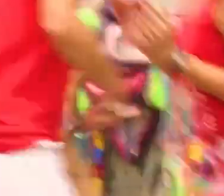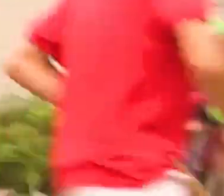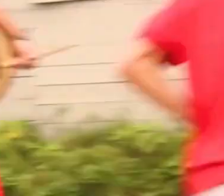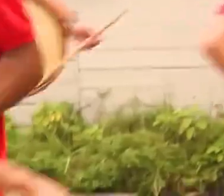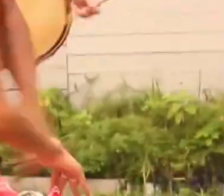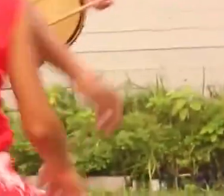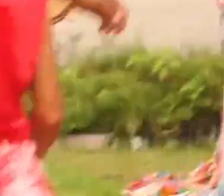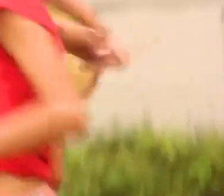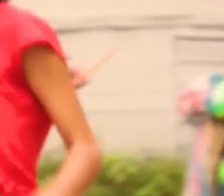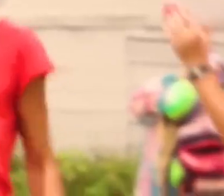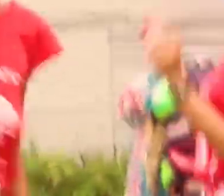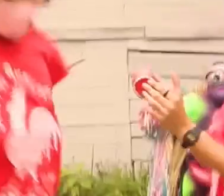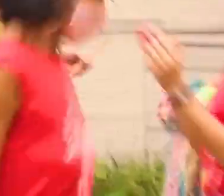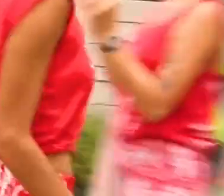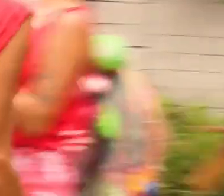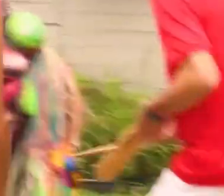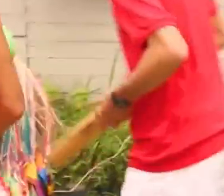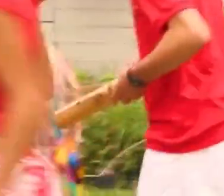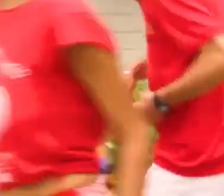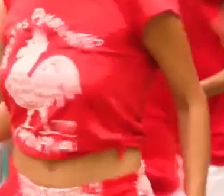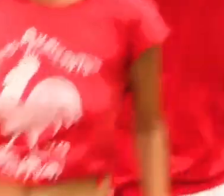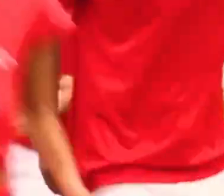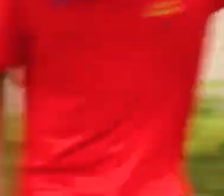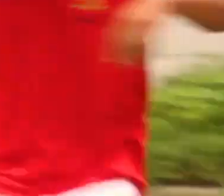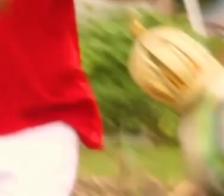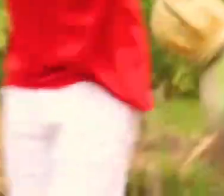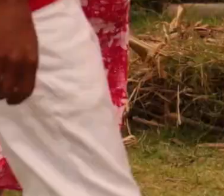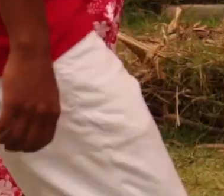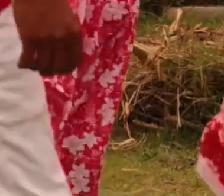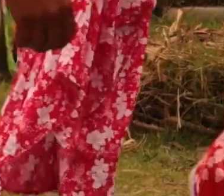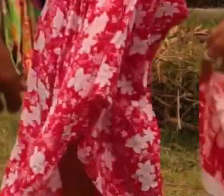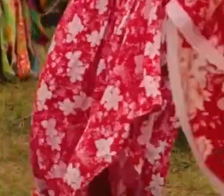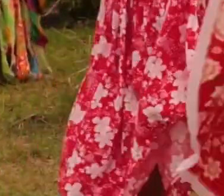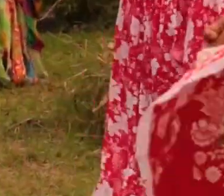São Benedito. Salve o bumbo, o nosso canto.